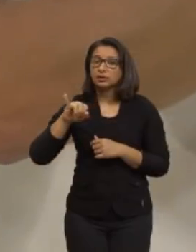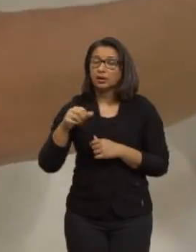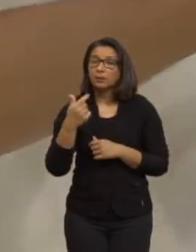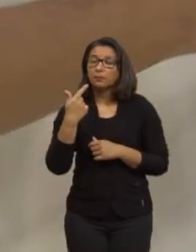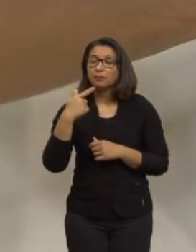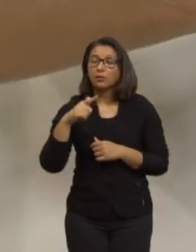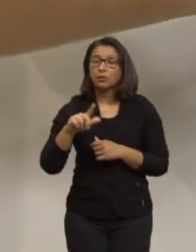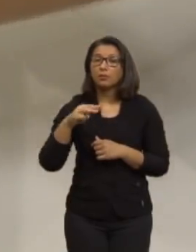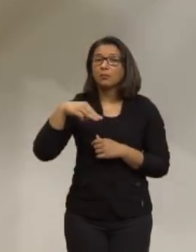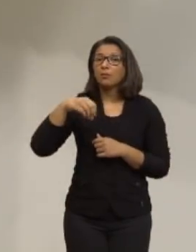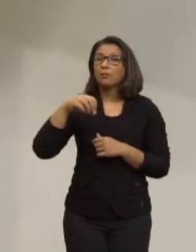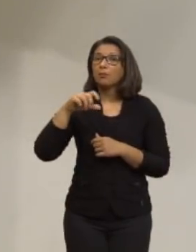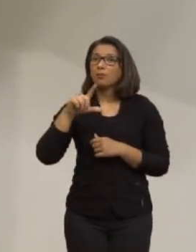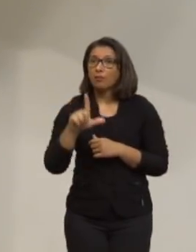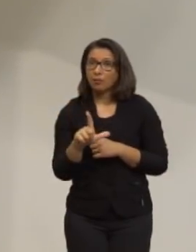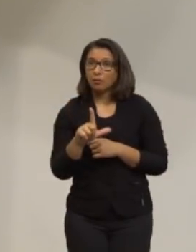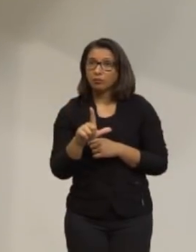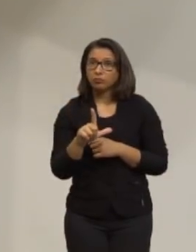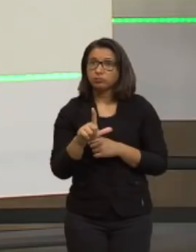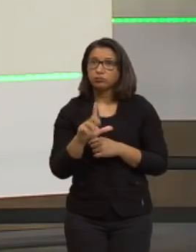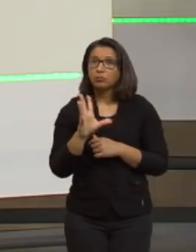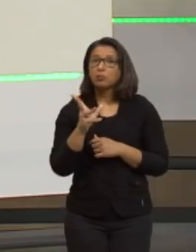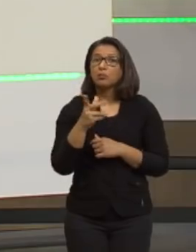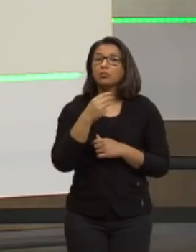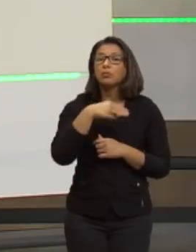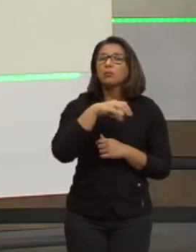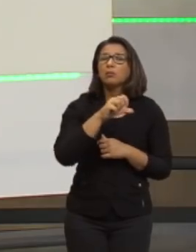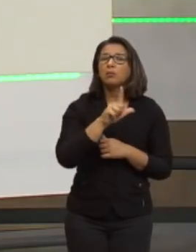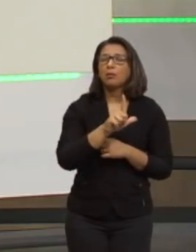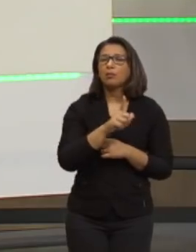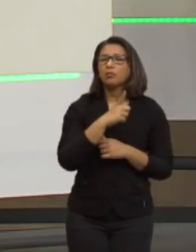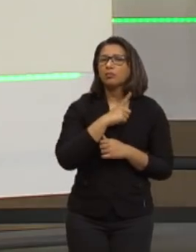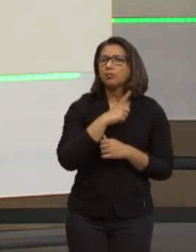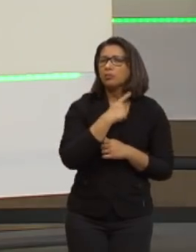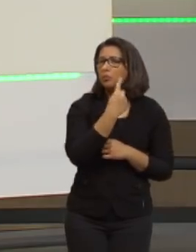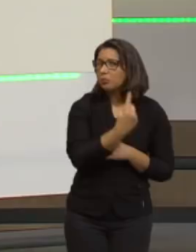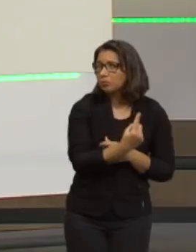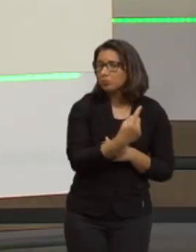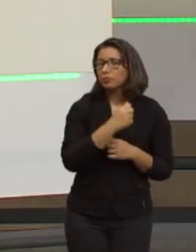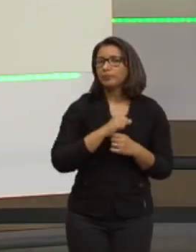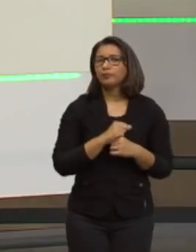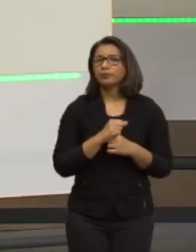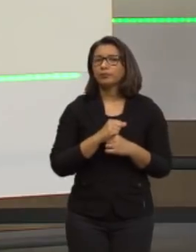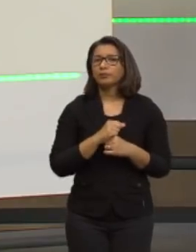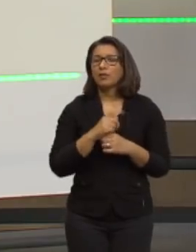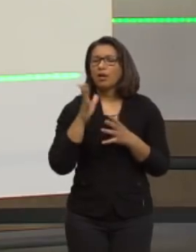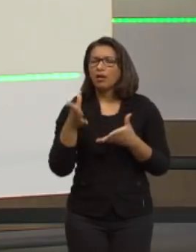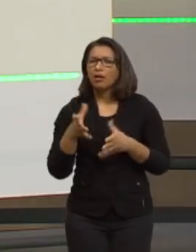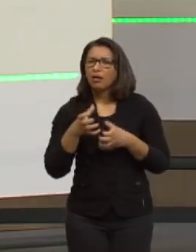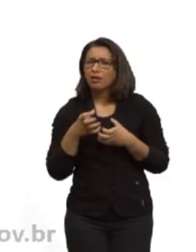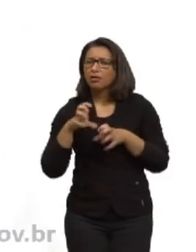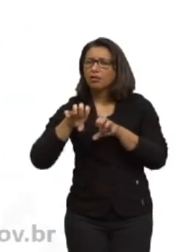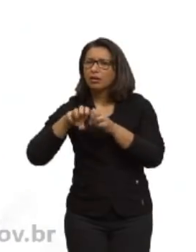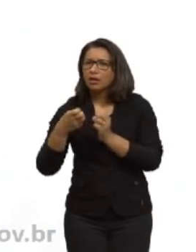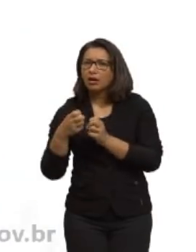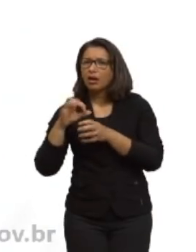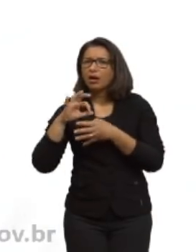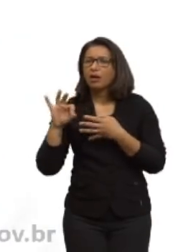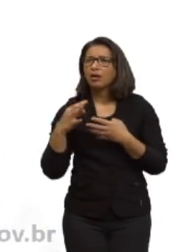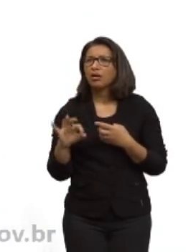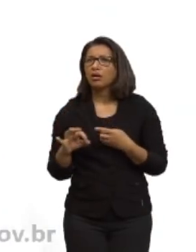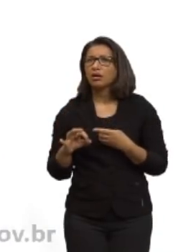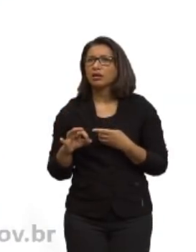mol é importante você se ligarem porque quantos mols eu tenho aqui um ball e agora eu quero quebrar a molécula de